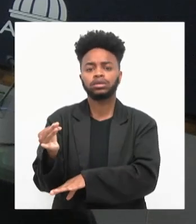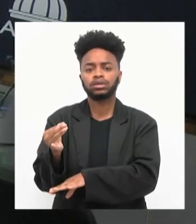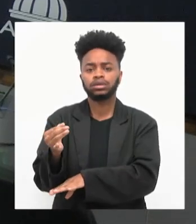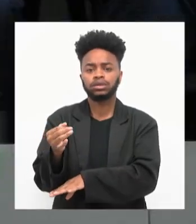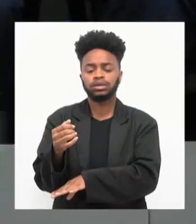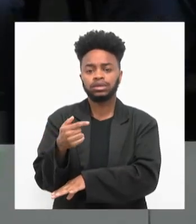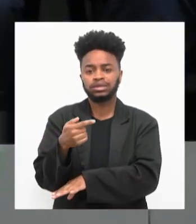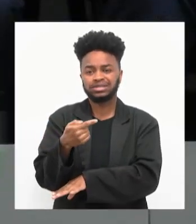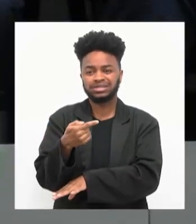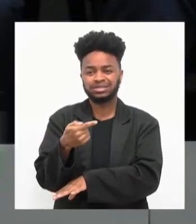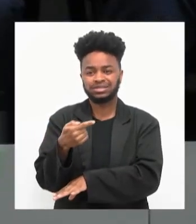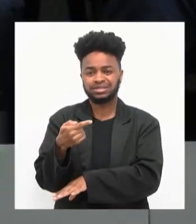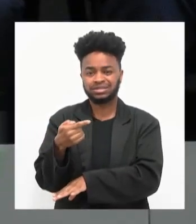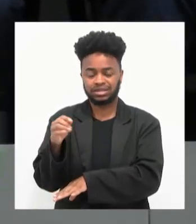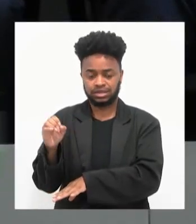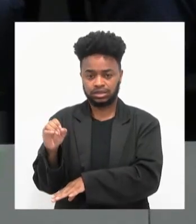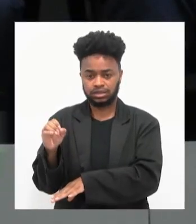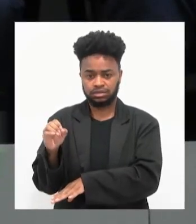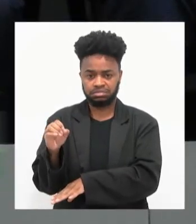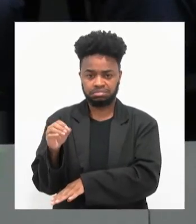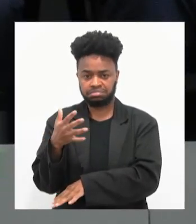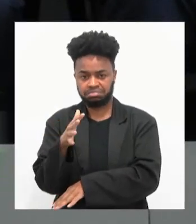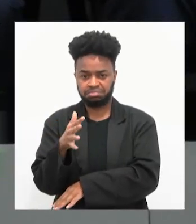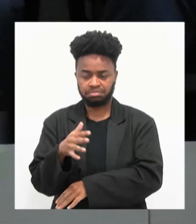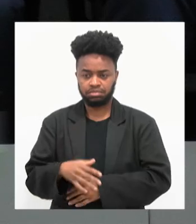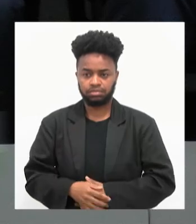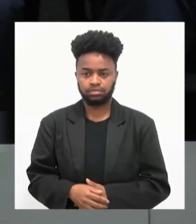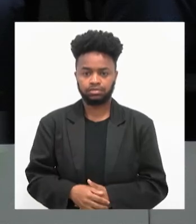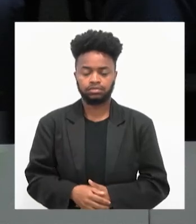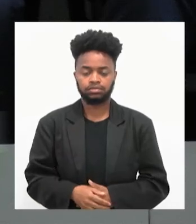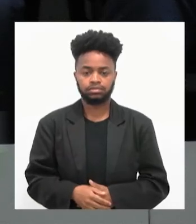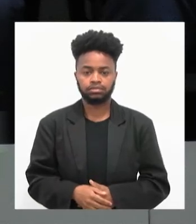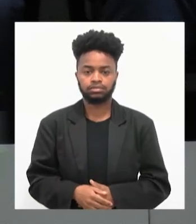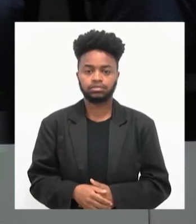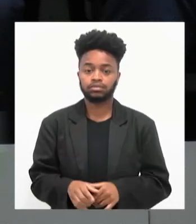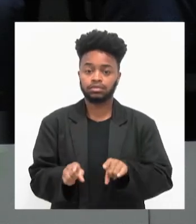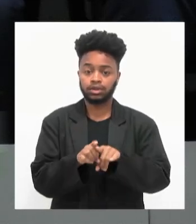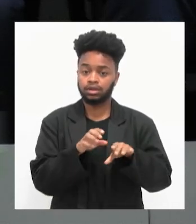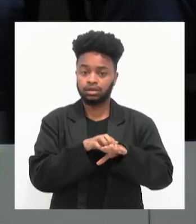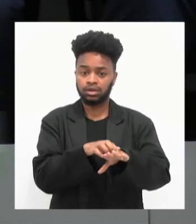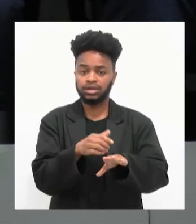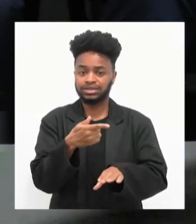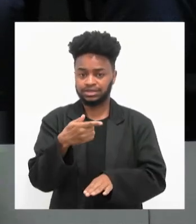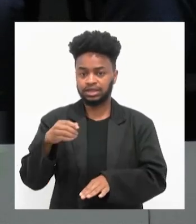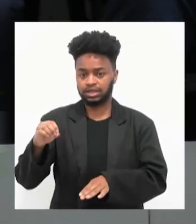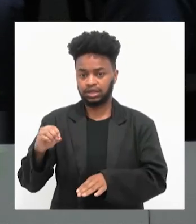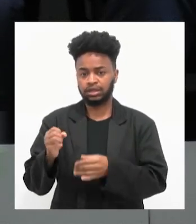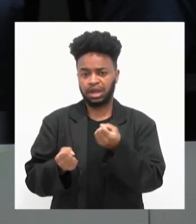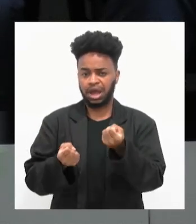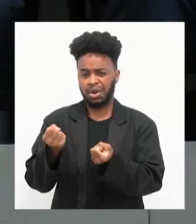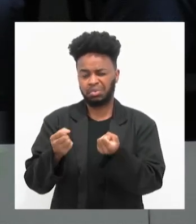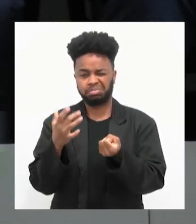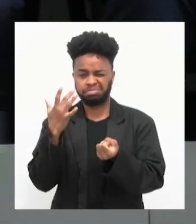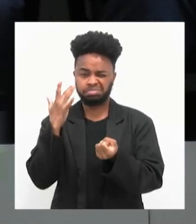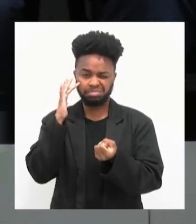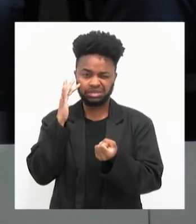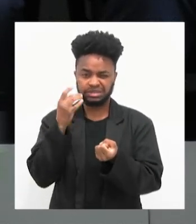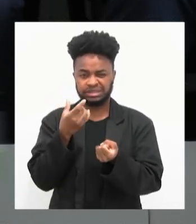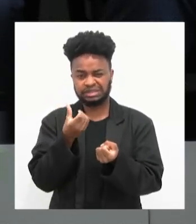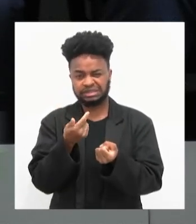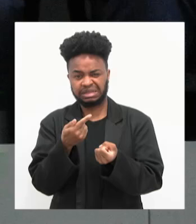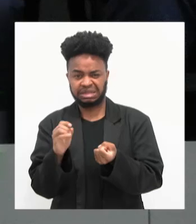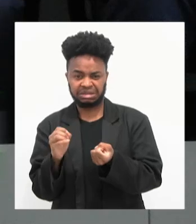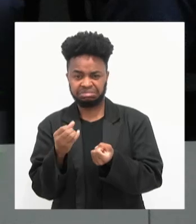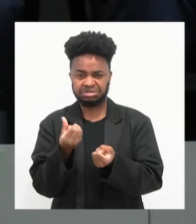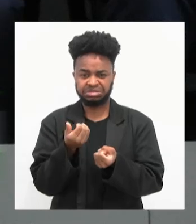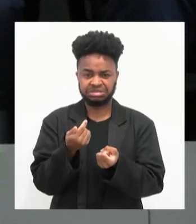motos. 1.575. E veículos, foi 70 veículos. 70 ou 76, Do dia 9 ao dia 30,